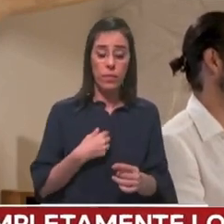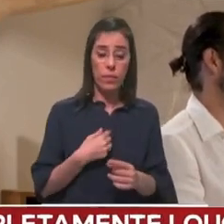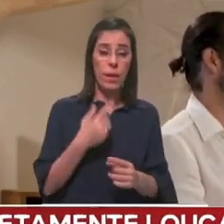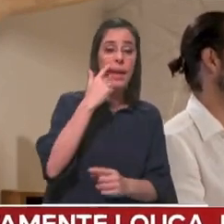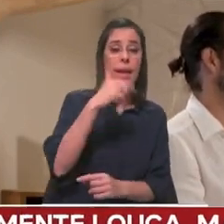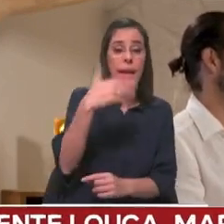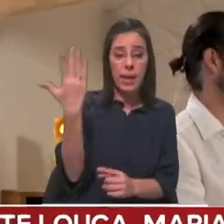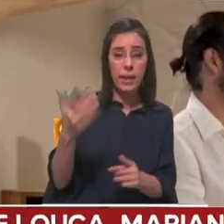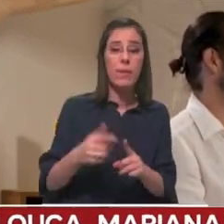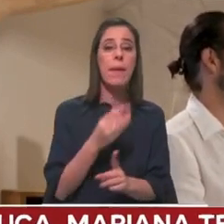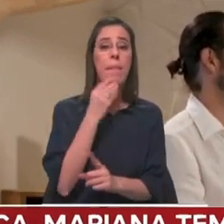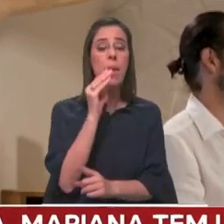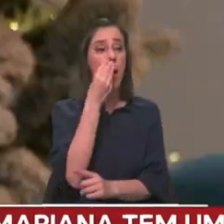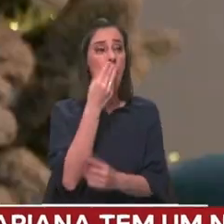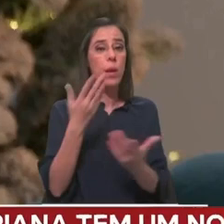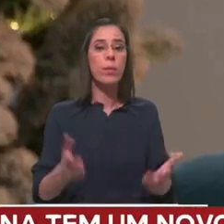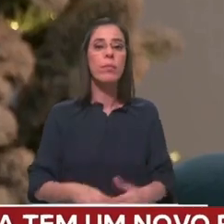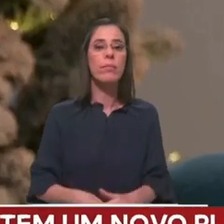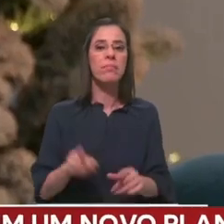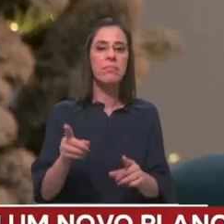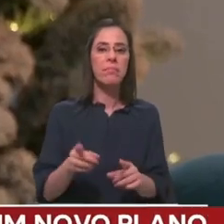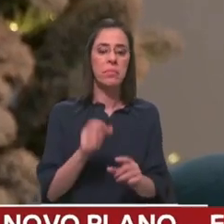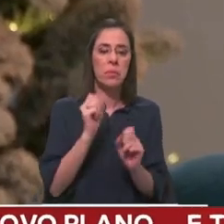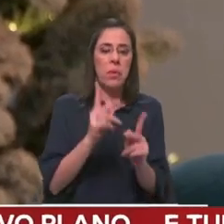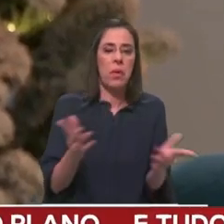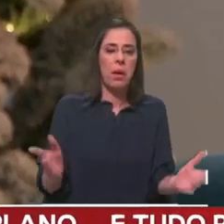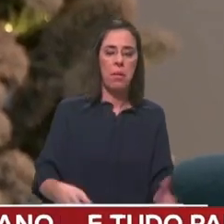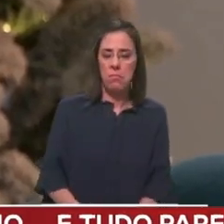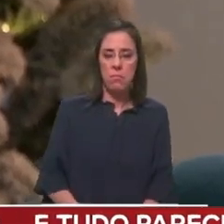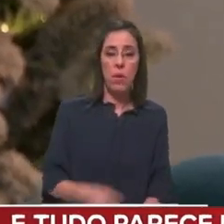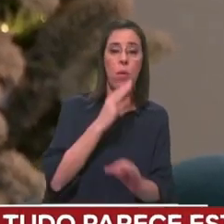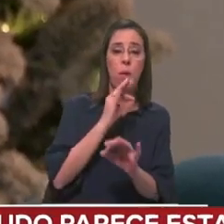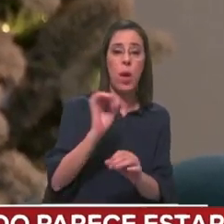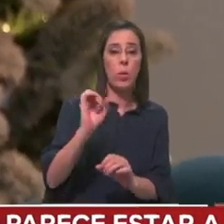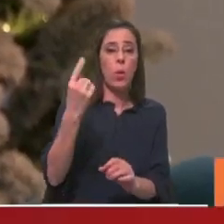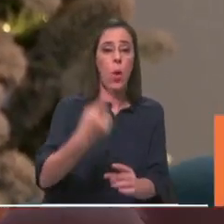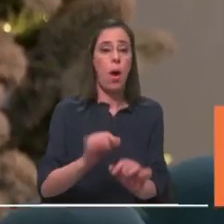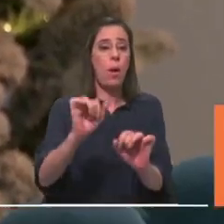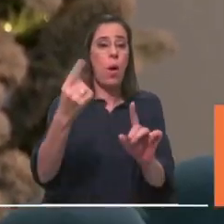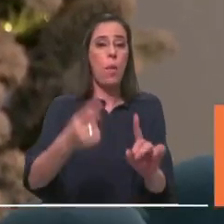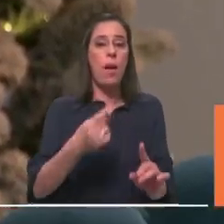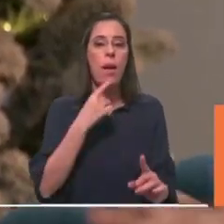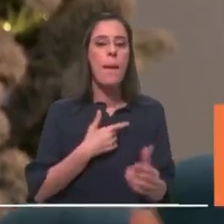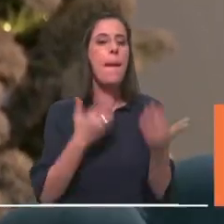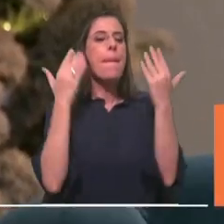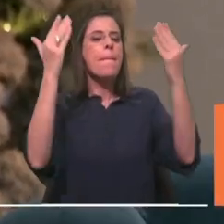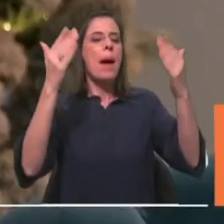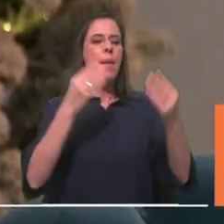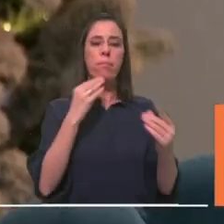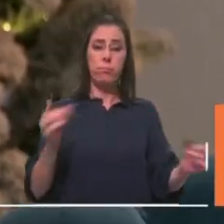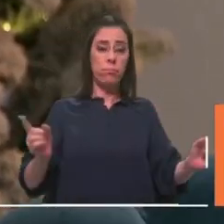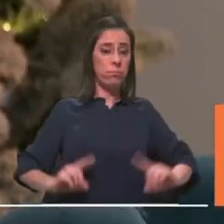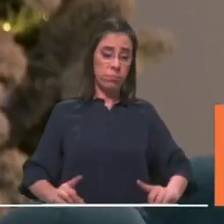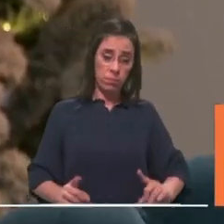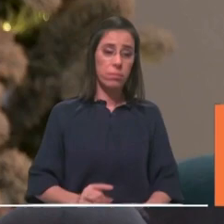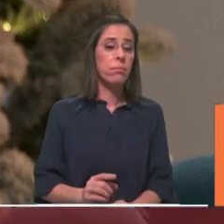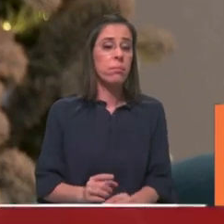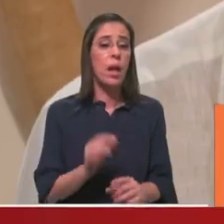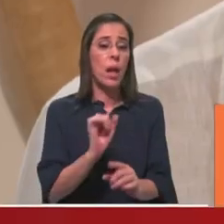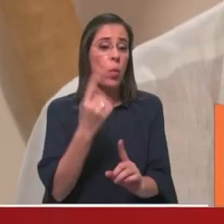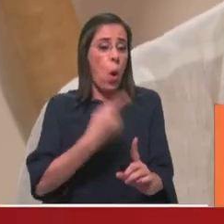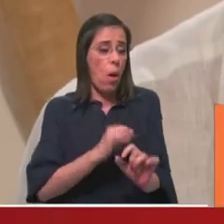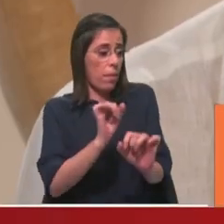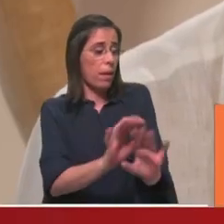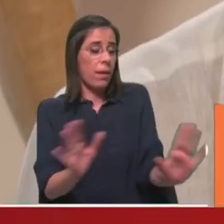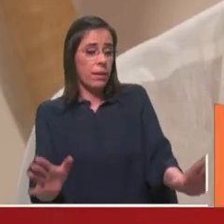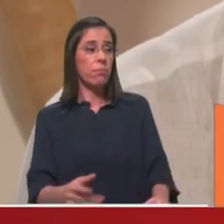fosse incrível e a melhor aluna e tal, para ela era ok, ou seja, ótimo, é a tua obrigação. Ela não me dizia parabéns, és a melhor. Não, ela dizia, não é mais que a tua